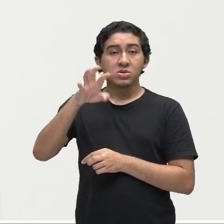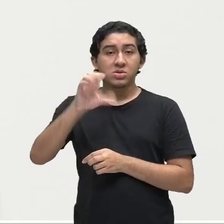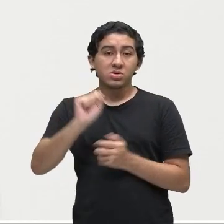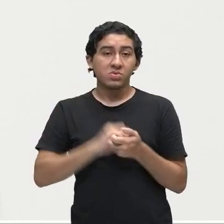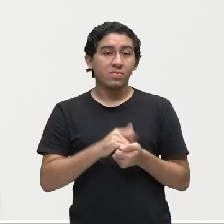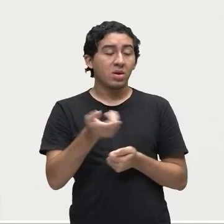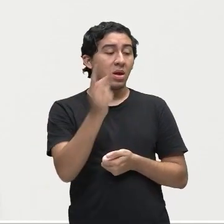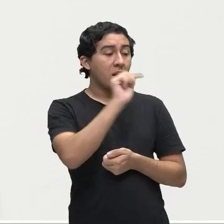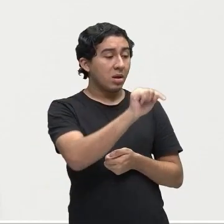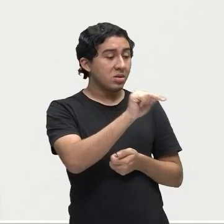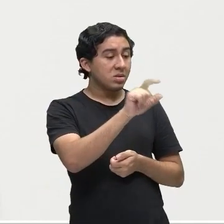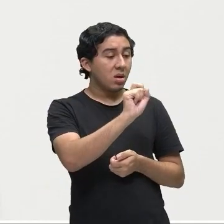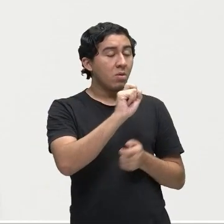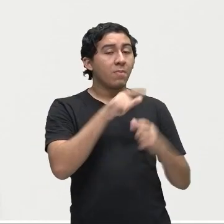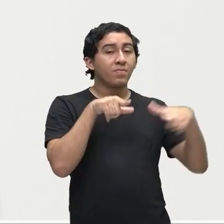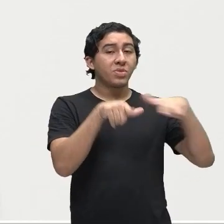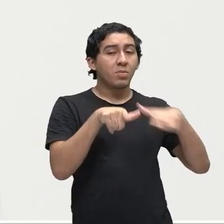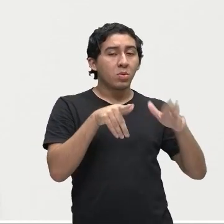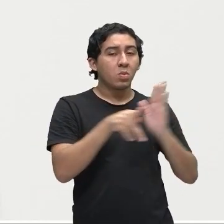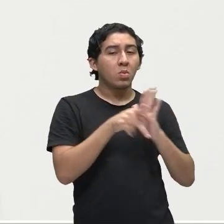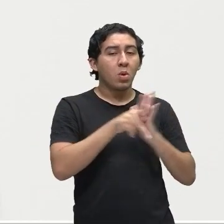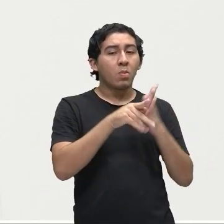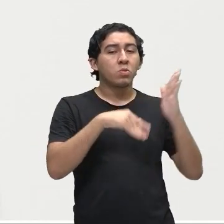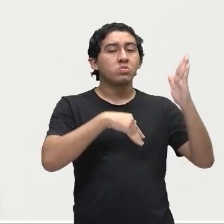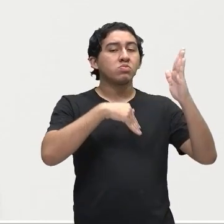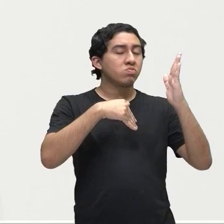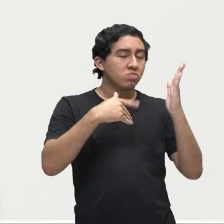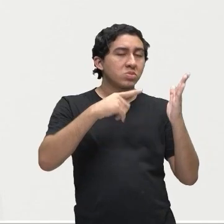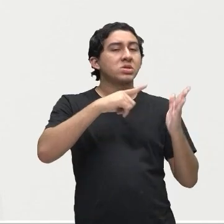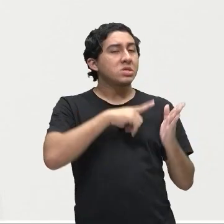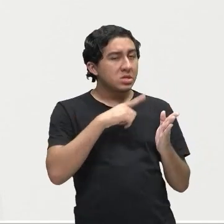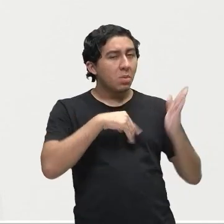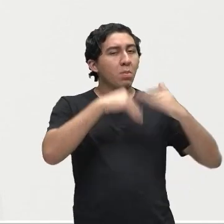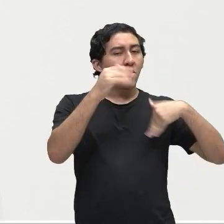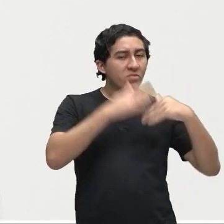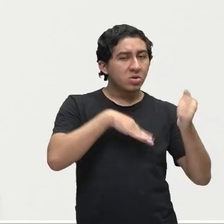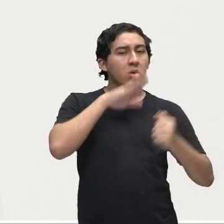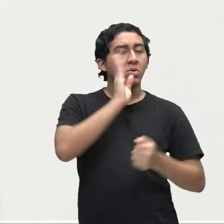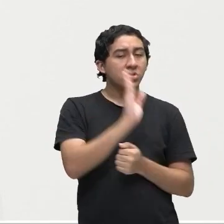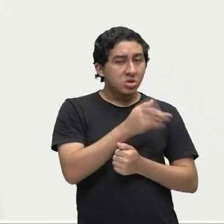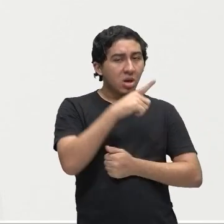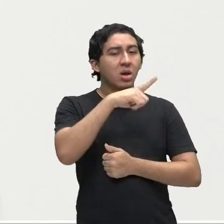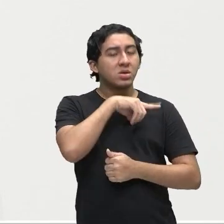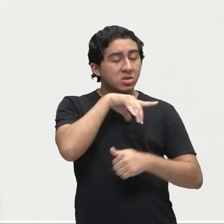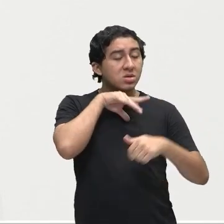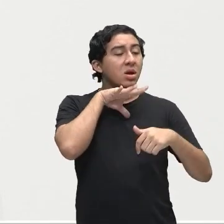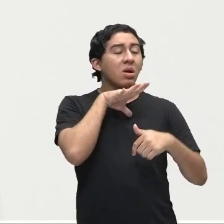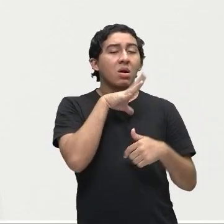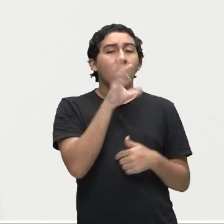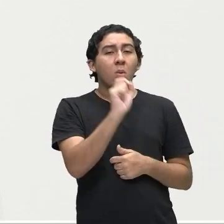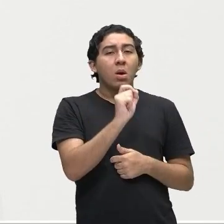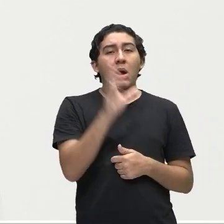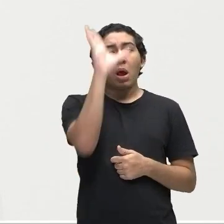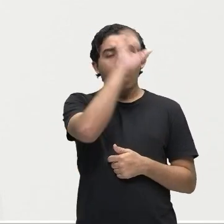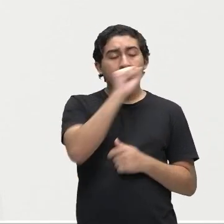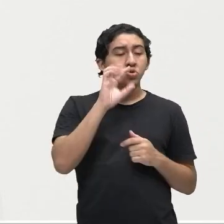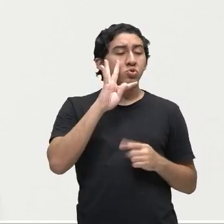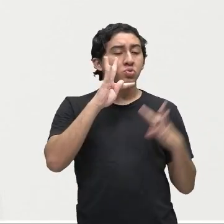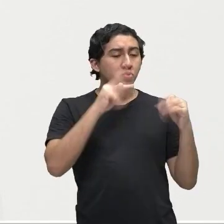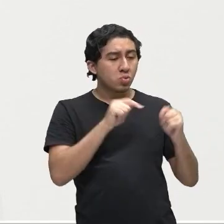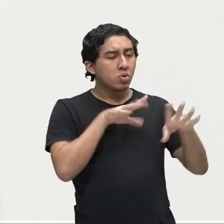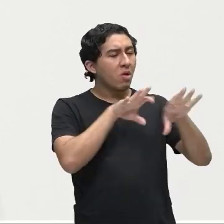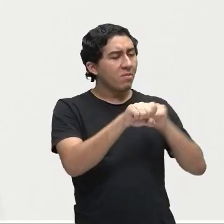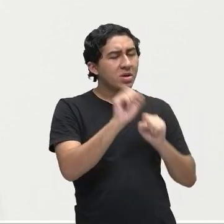eram os trabalhadores especializados que haviam finalizado a aprendizagem de ofício. Ou seja, era aquele que já sabia